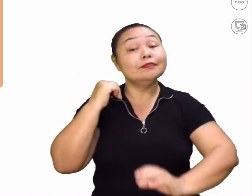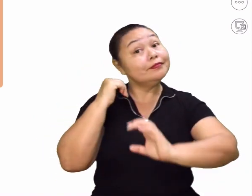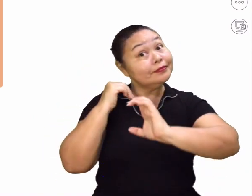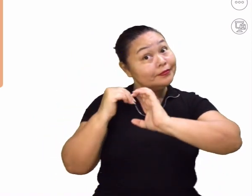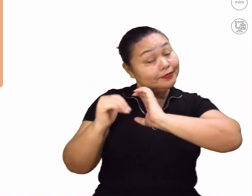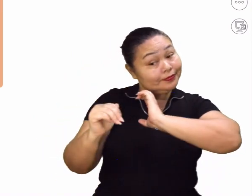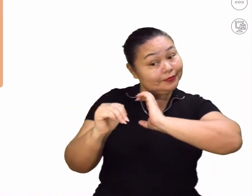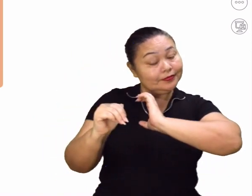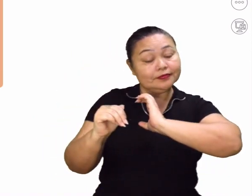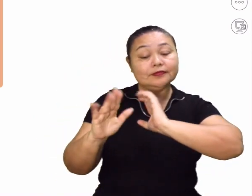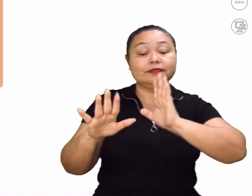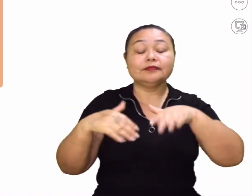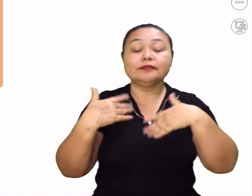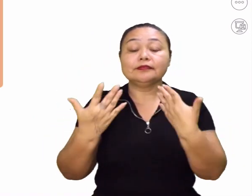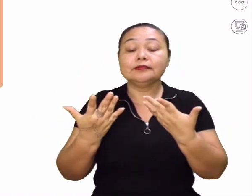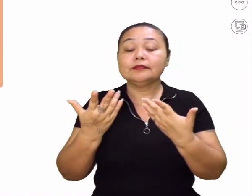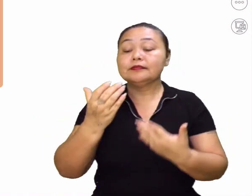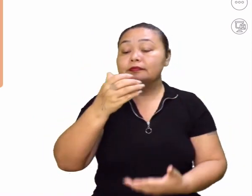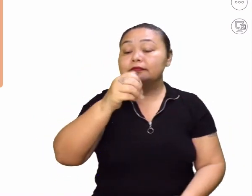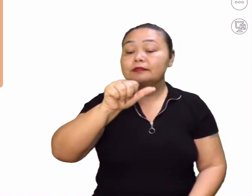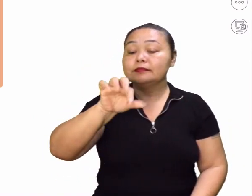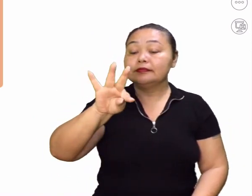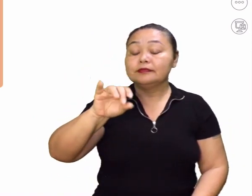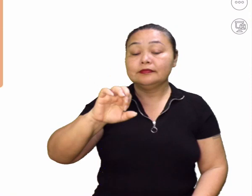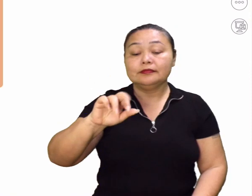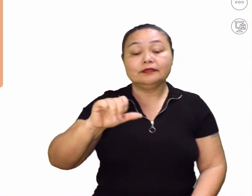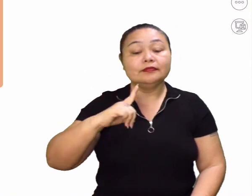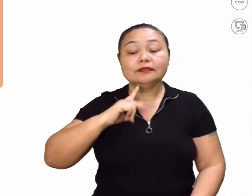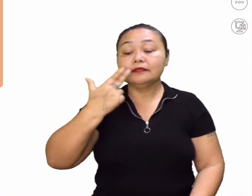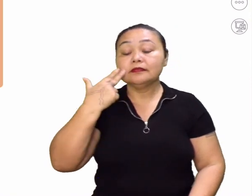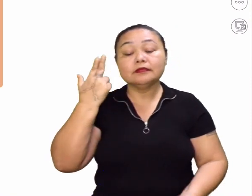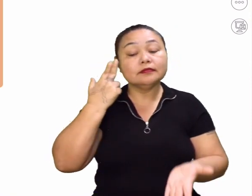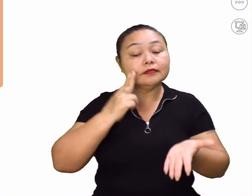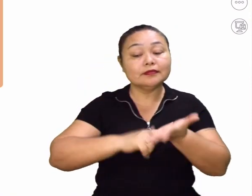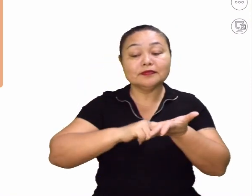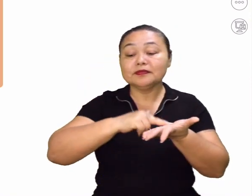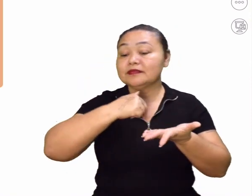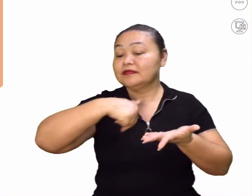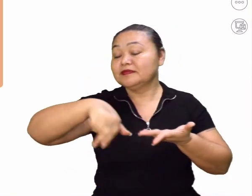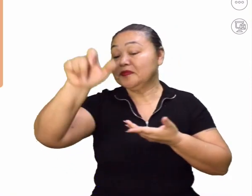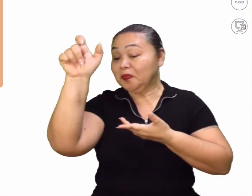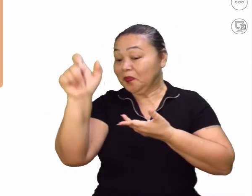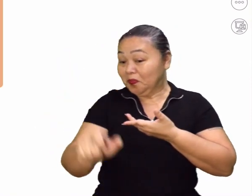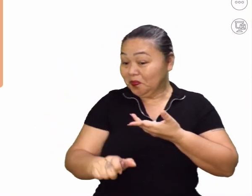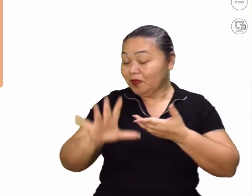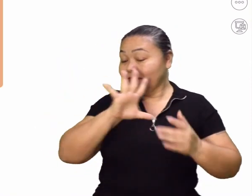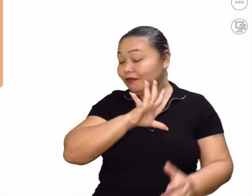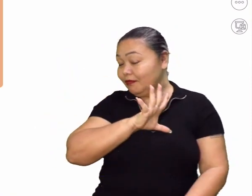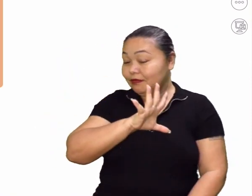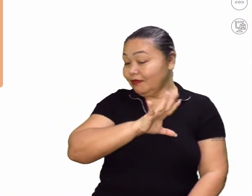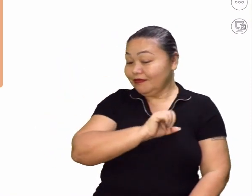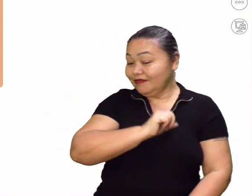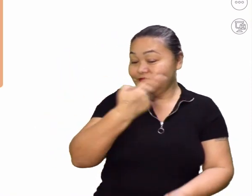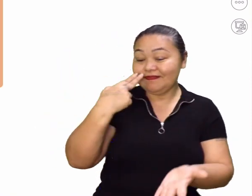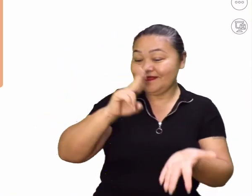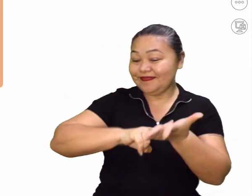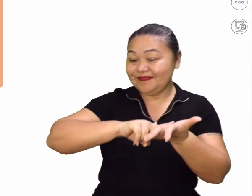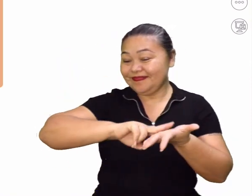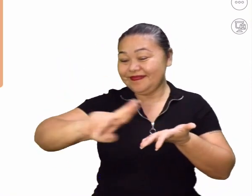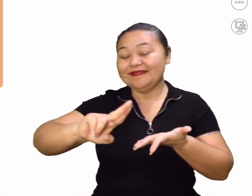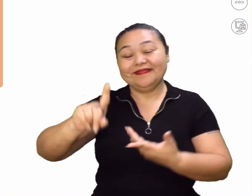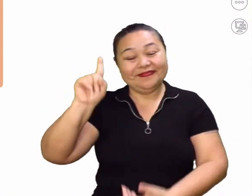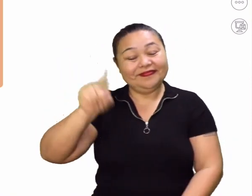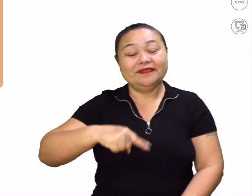e-mail. Se falar assim, eles vão lembrar. Não é cartinha de correio elegante. Isso. Não é cartinha de correio